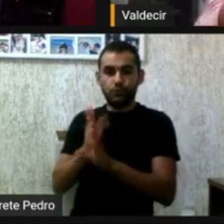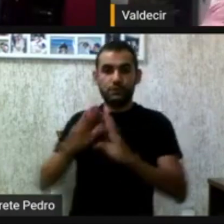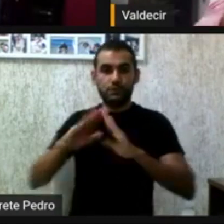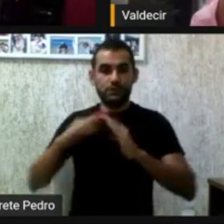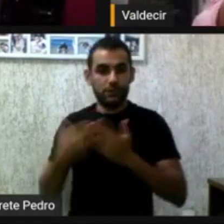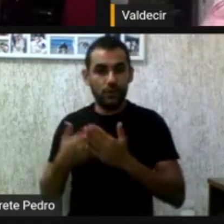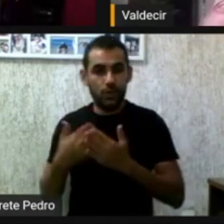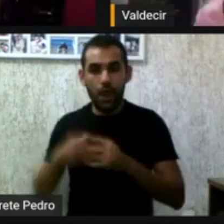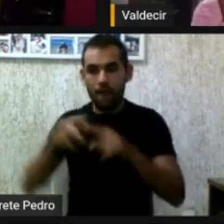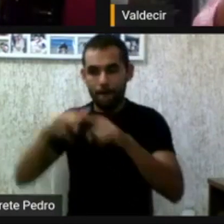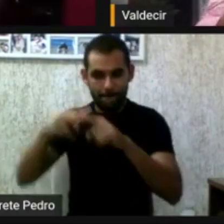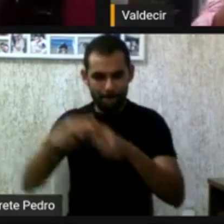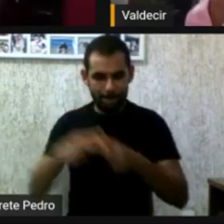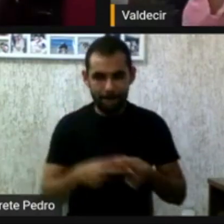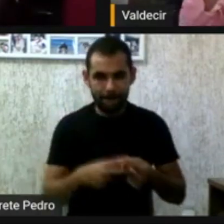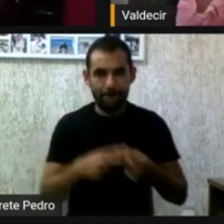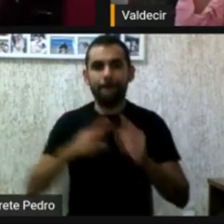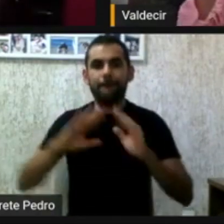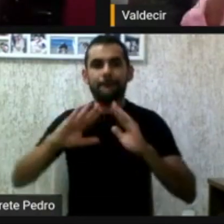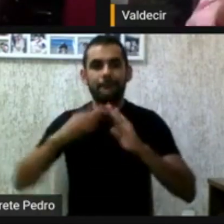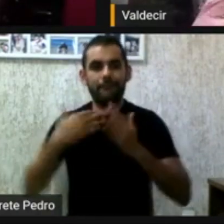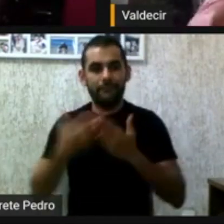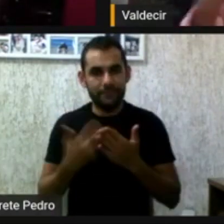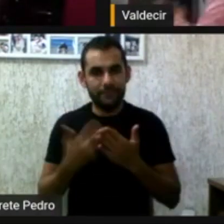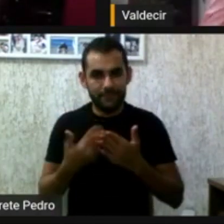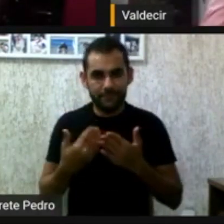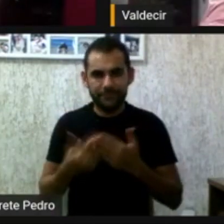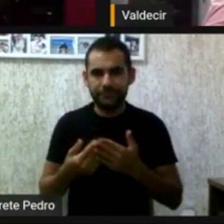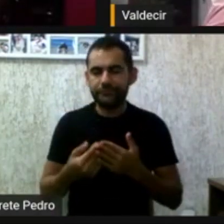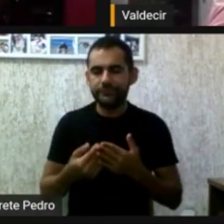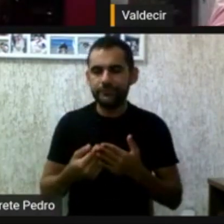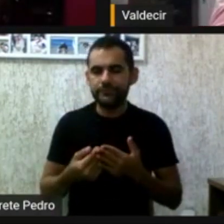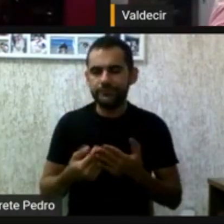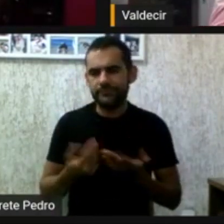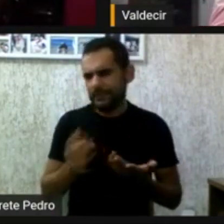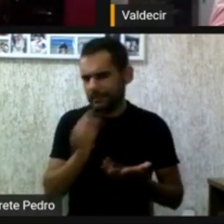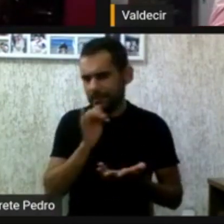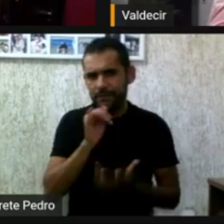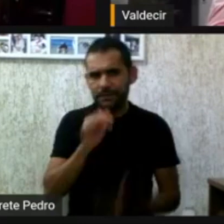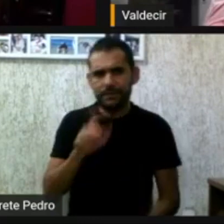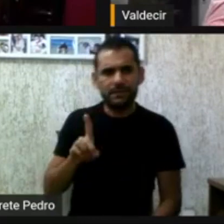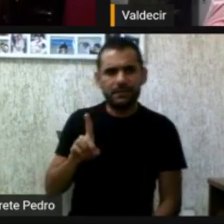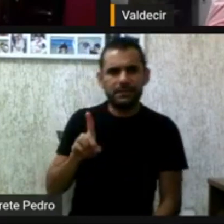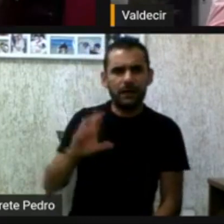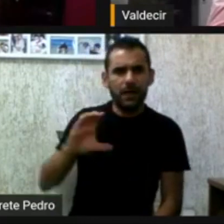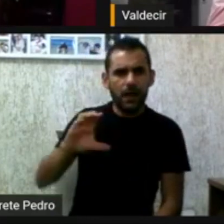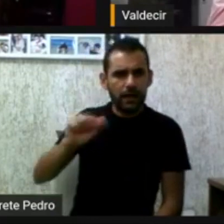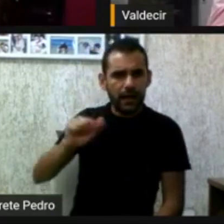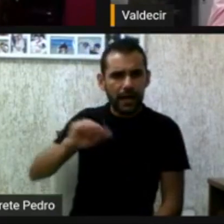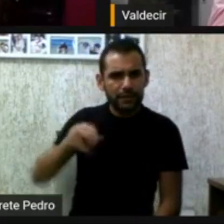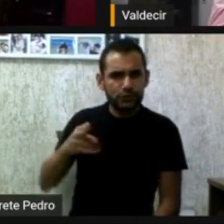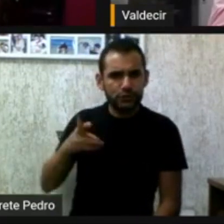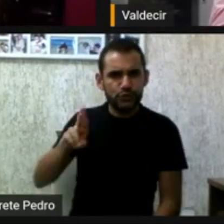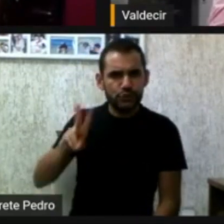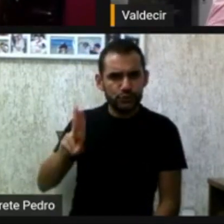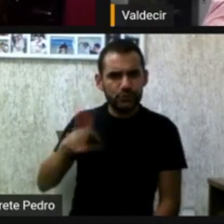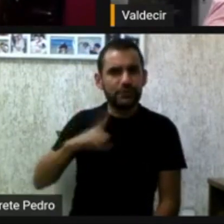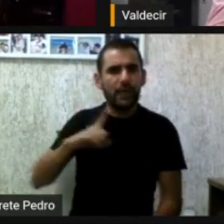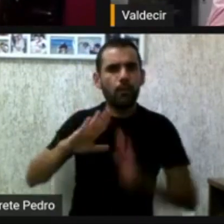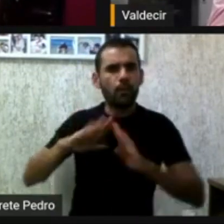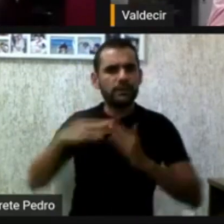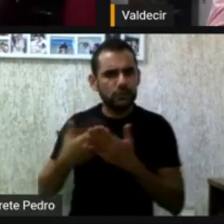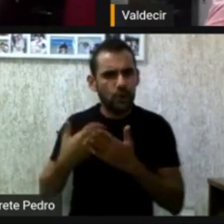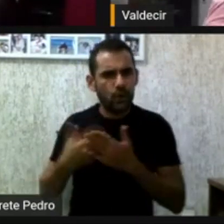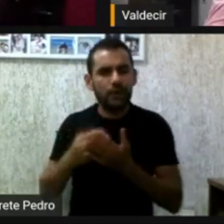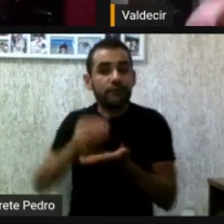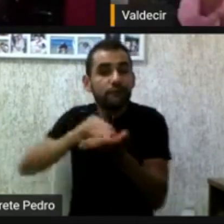escolas e reforma de escolas que estão no próprio distrito do Cajuru, tem uma escola inacabada. São